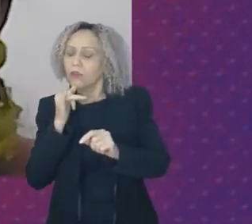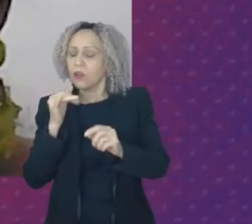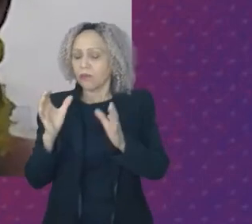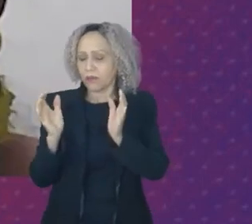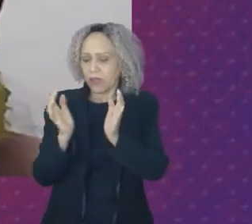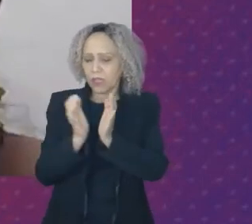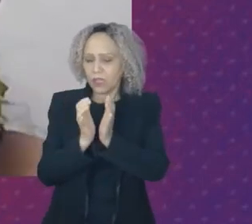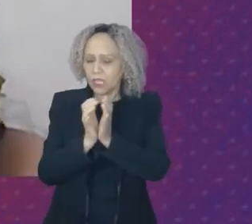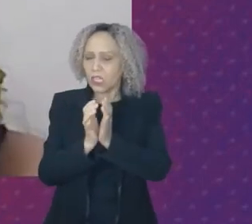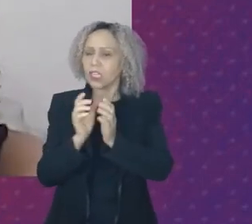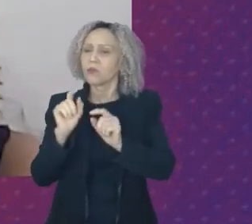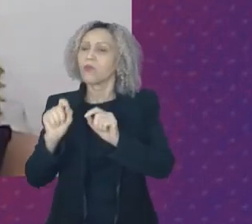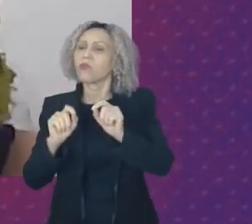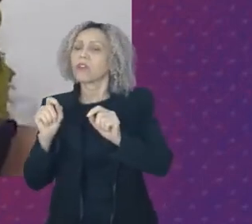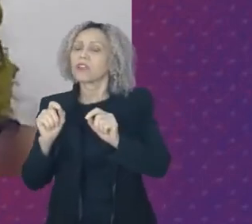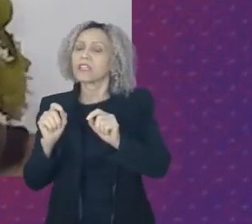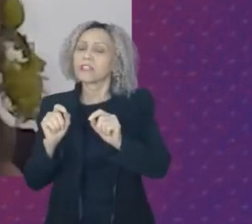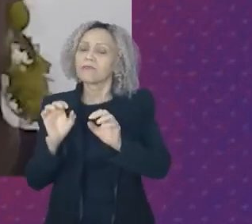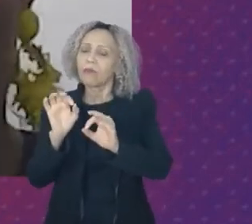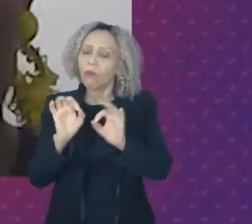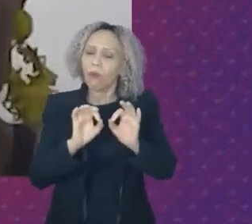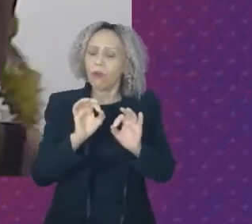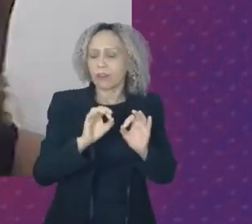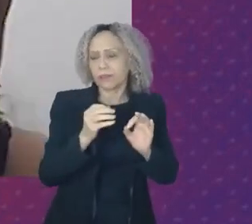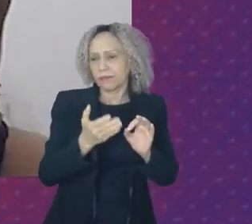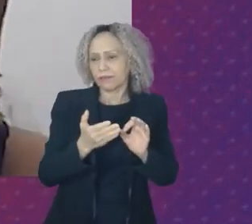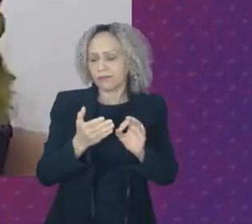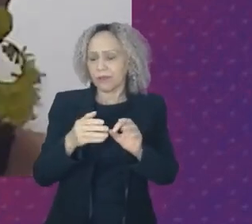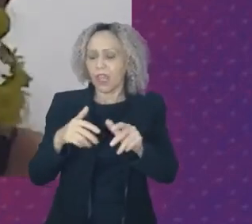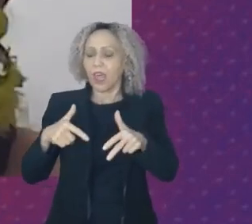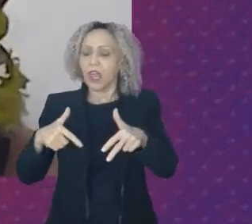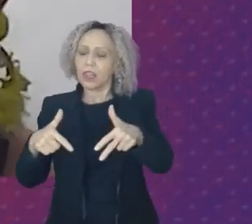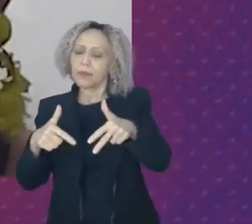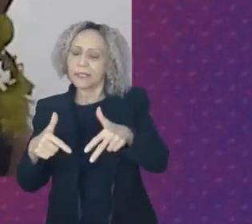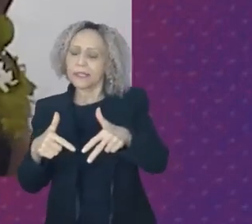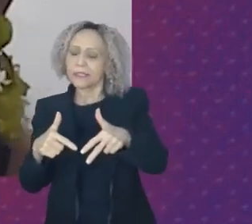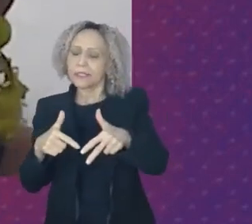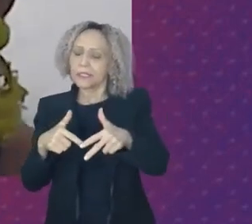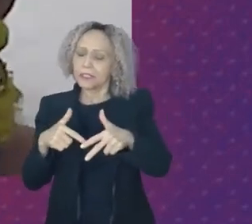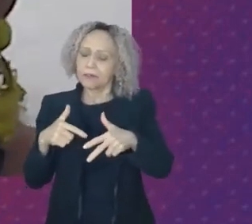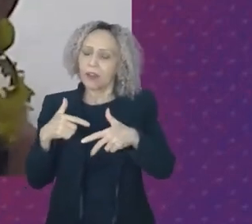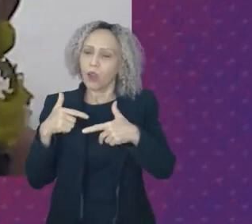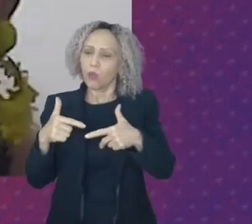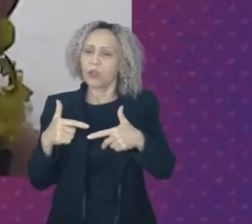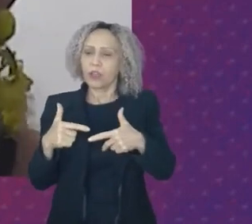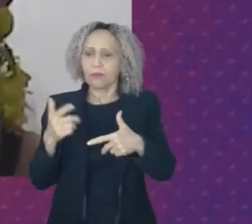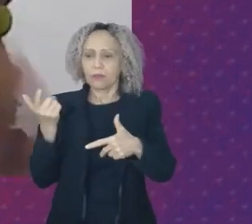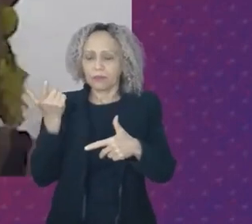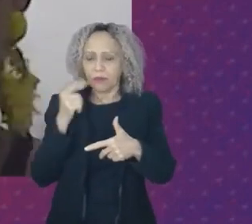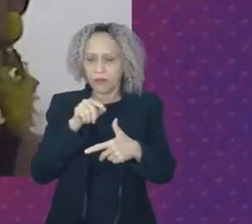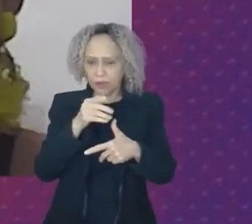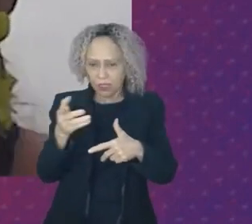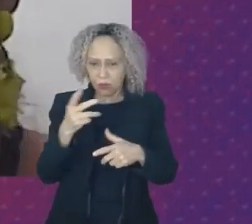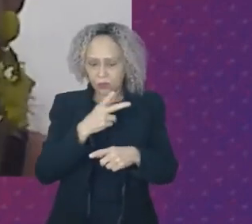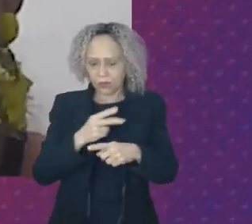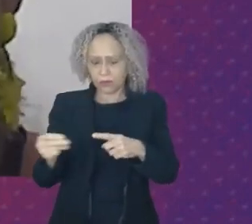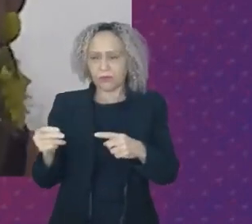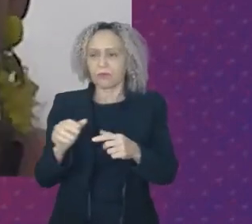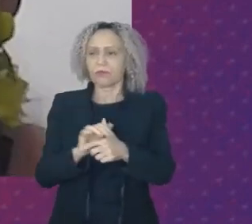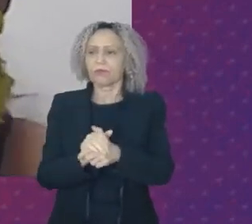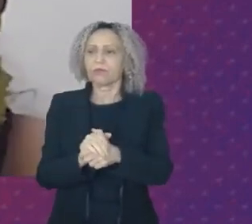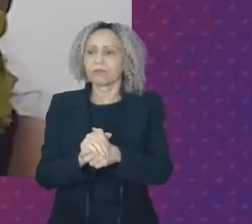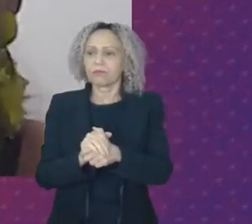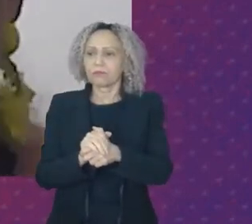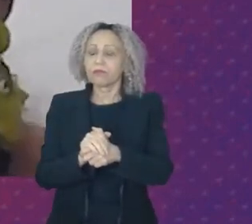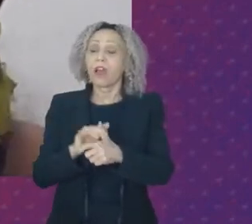essa militância, enfim, que é a estruturação desse projeto político que está indo às ruas, né? A candidatura,